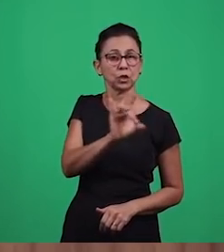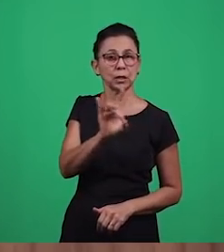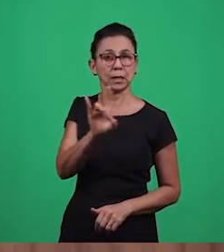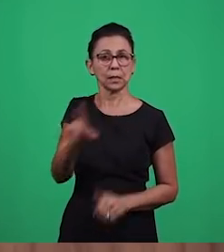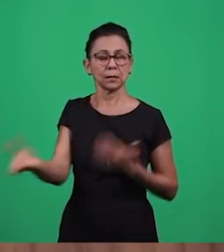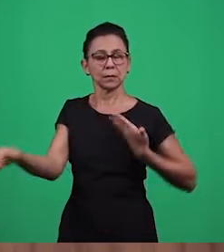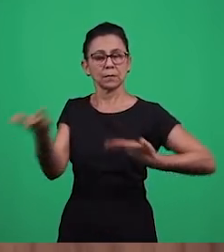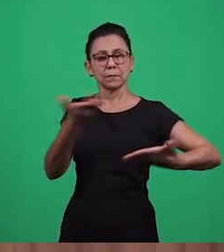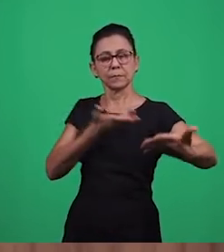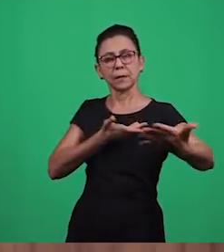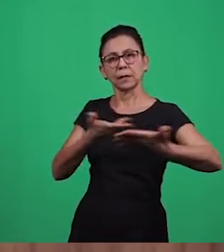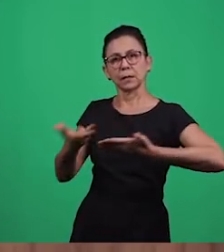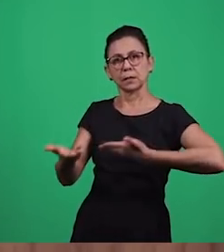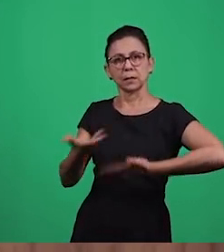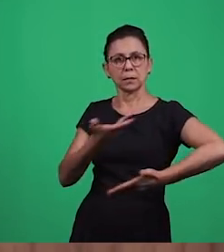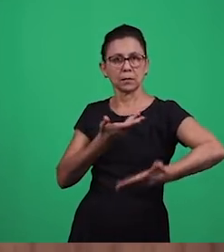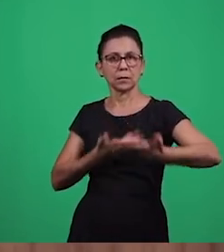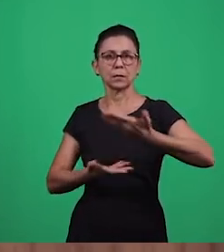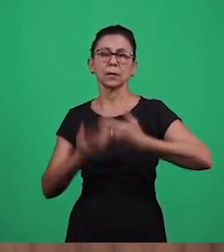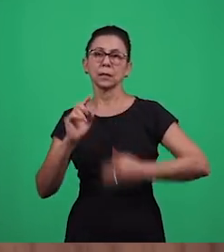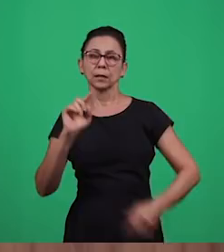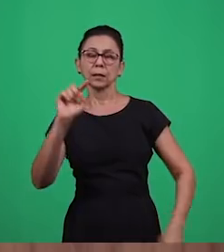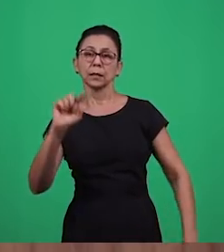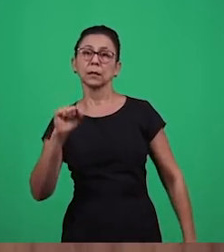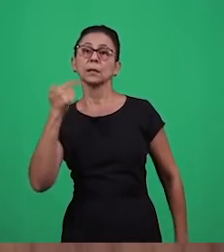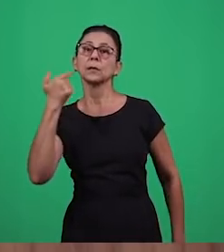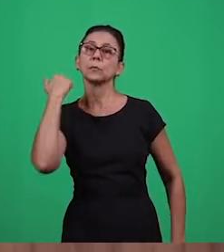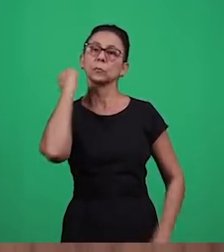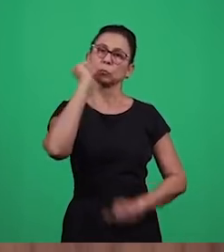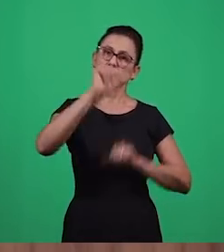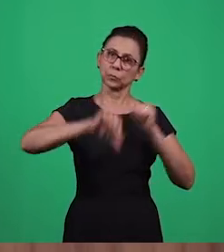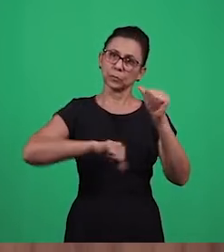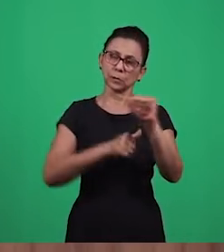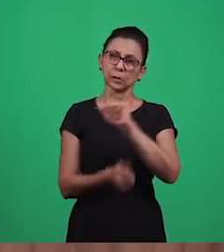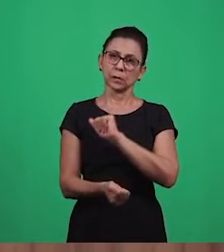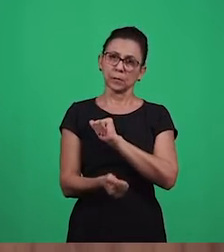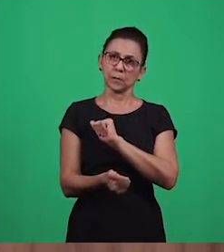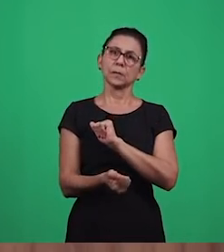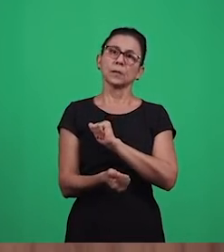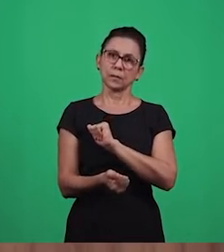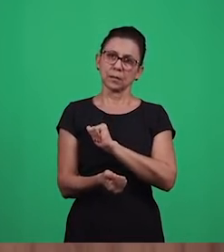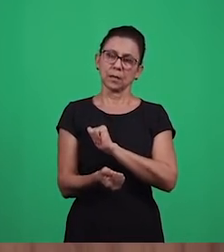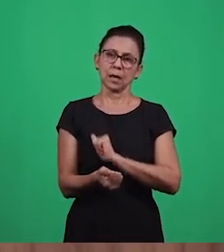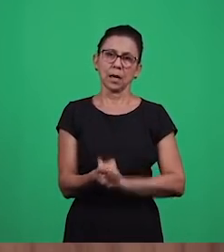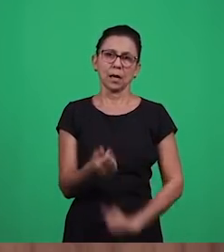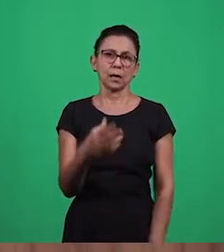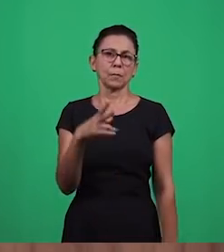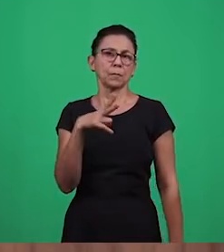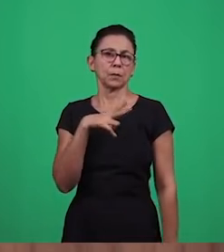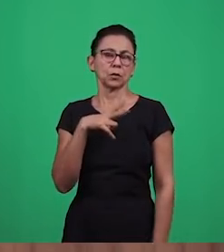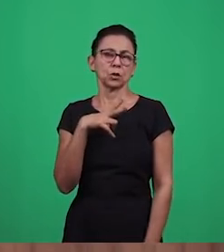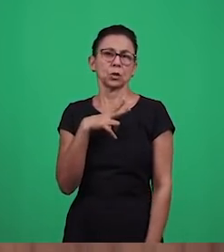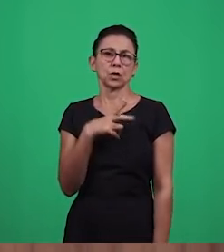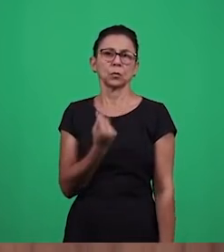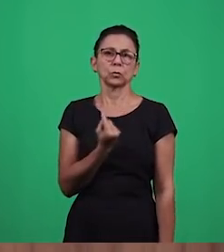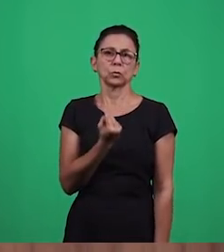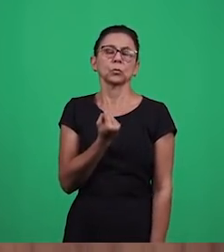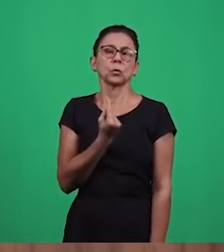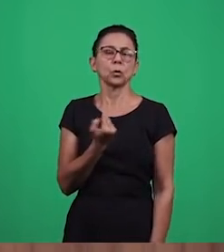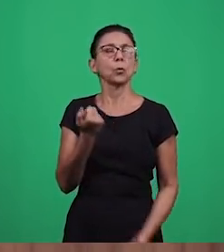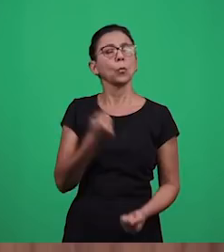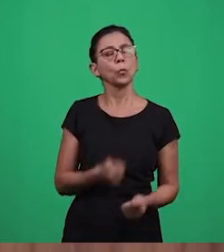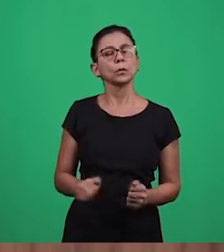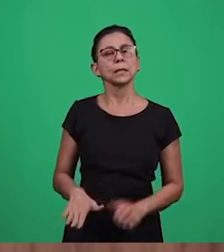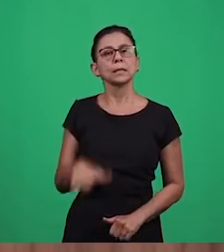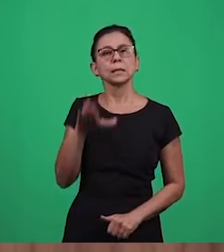se dá entre as pessoas, para depois ele se transformar em intrapsíquico, que é quando as crianças se